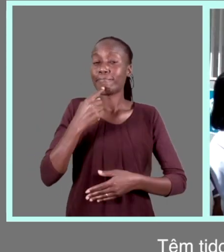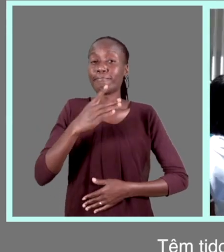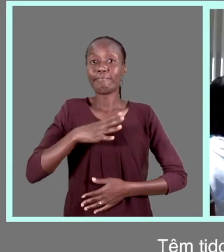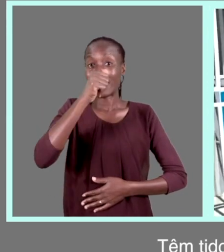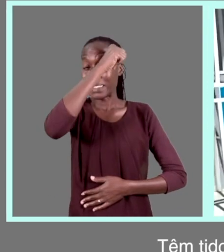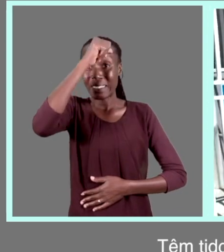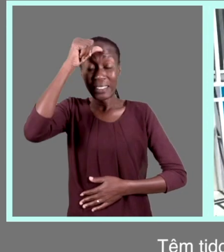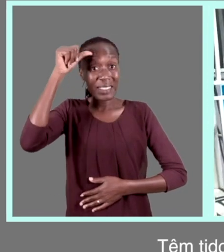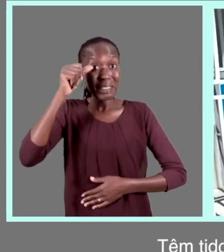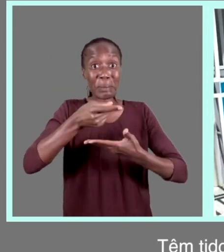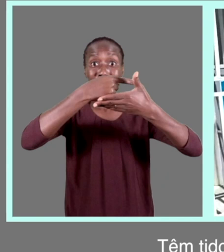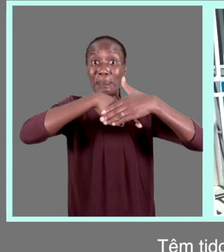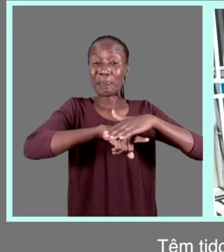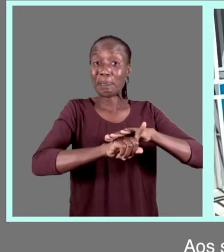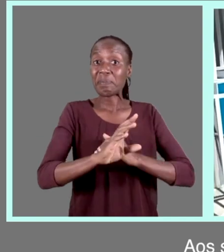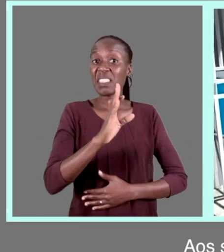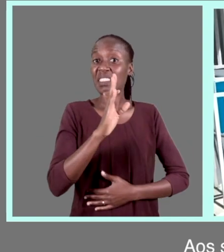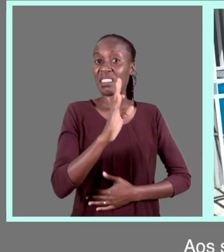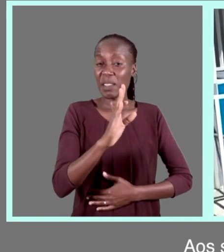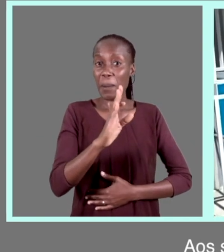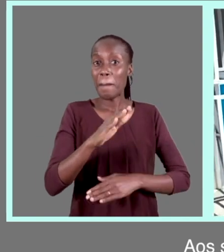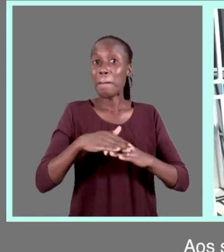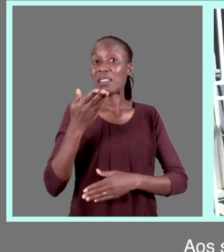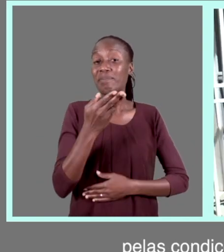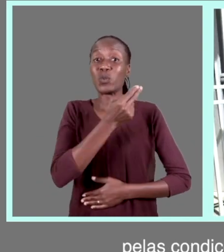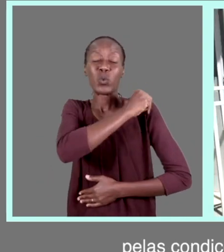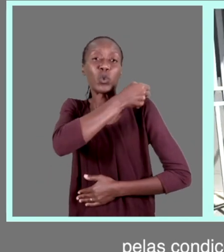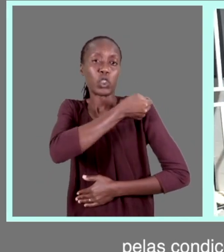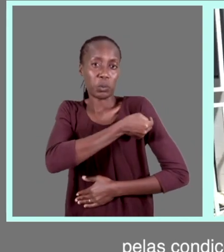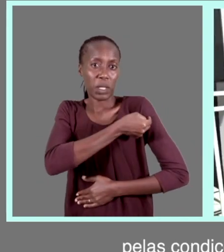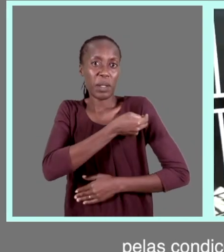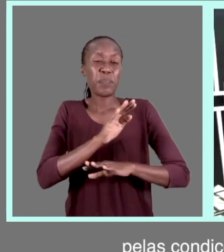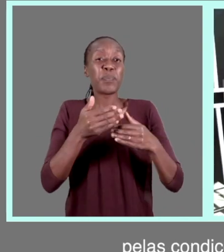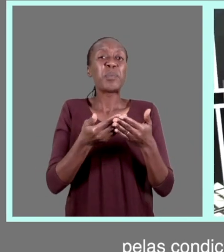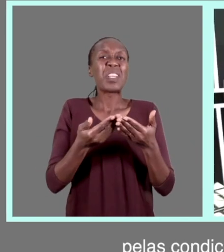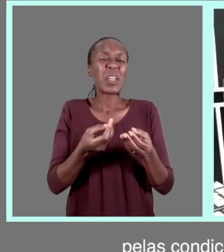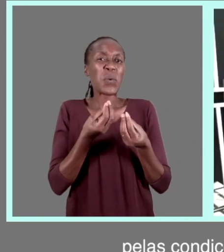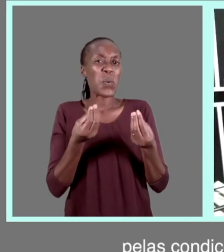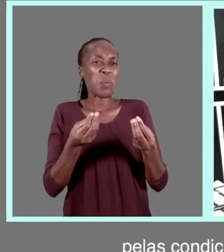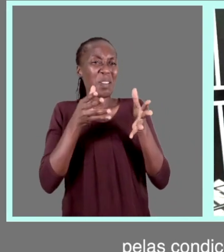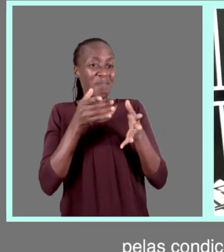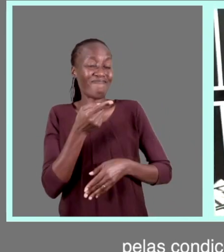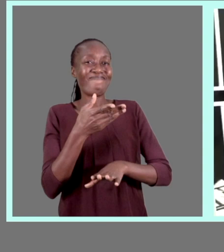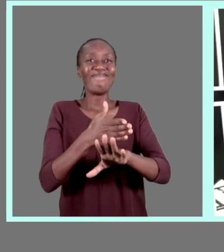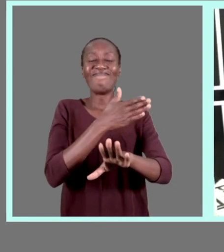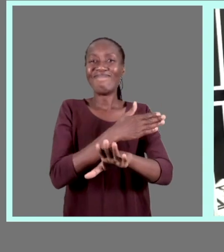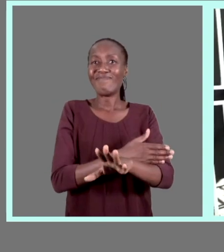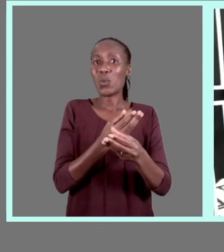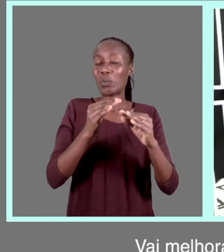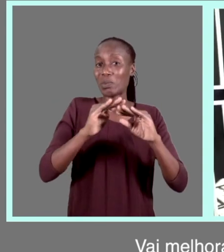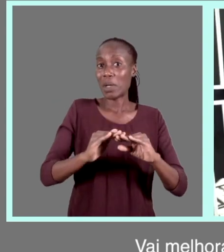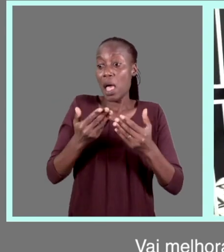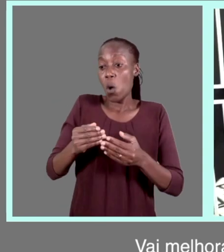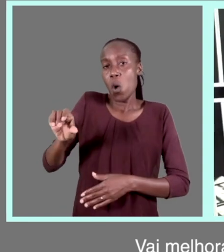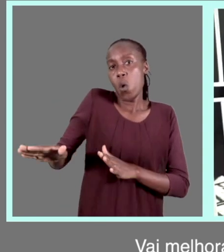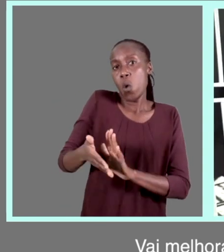dificuldades para ter acesso aos corpos de banho, ao serviço de saúde, pela condição que eles apresentam. Então, com